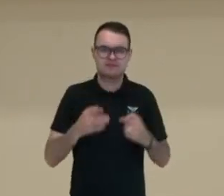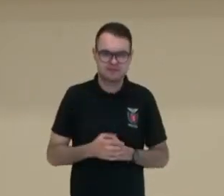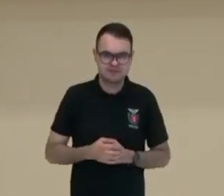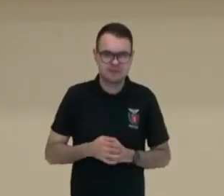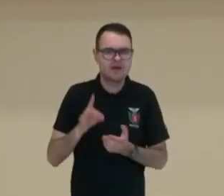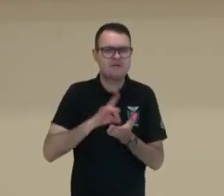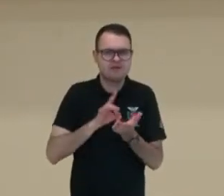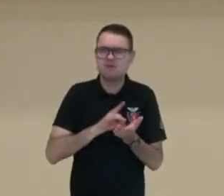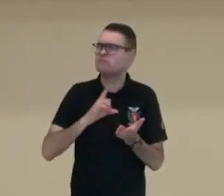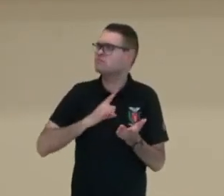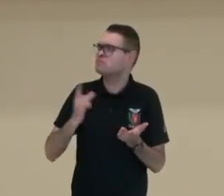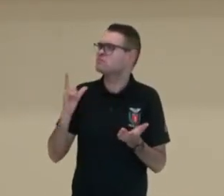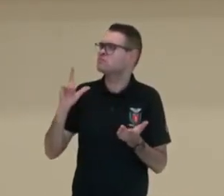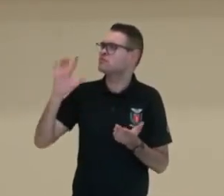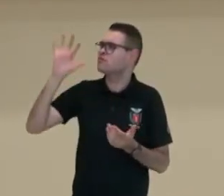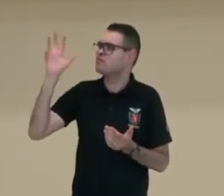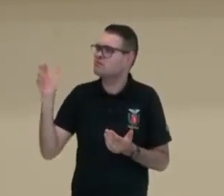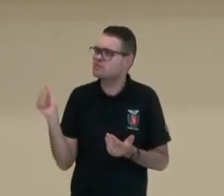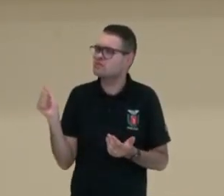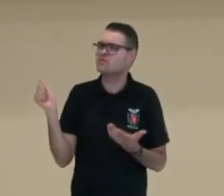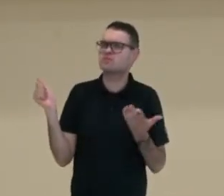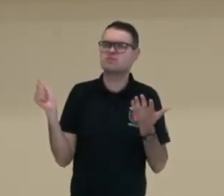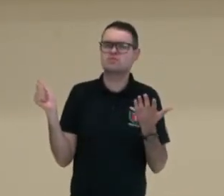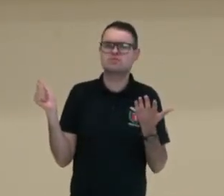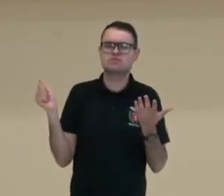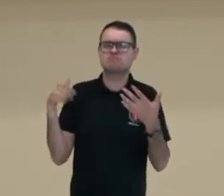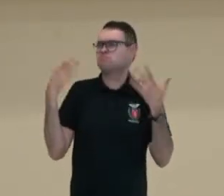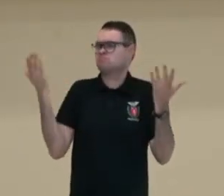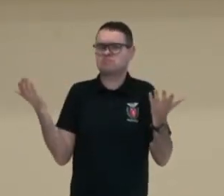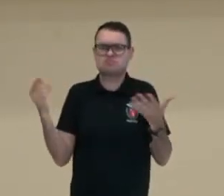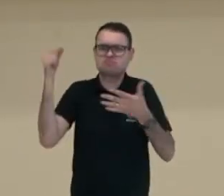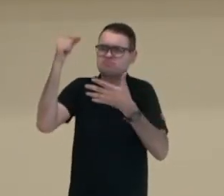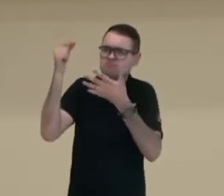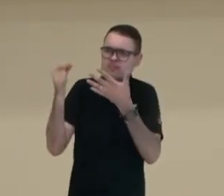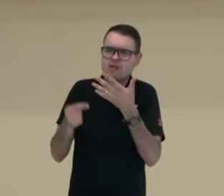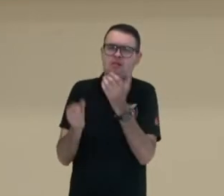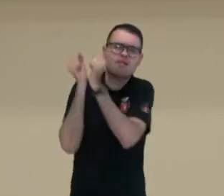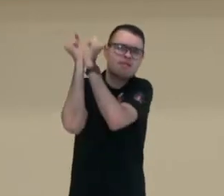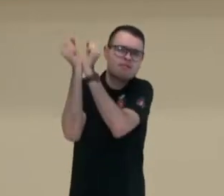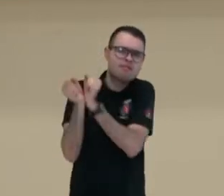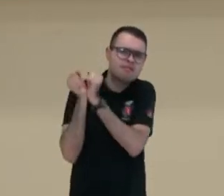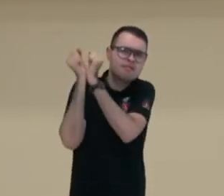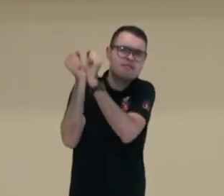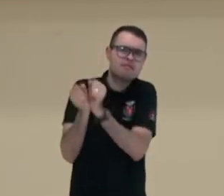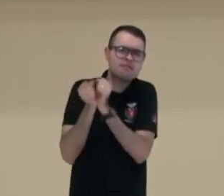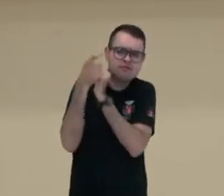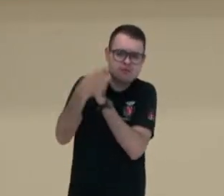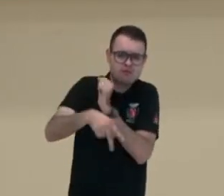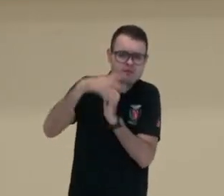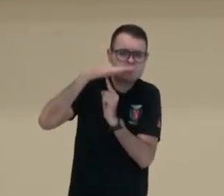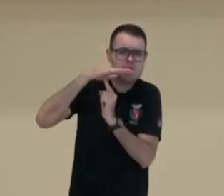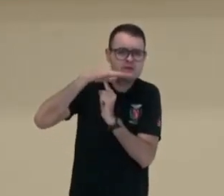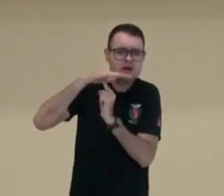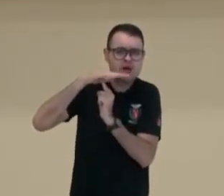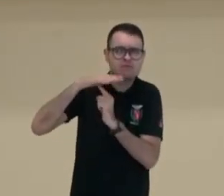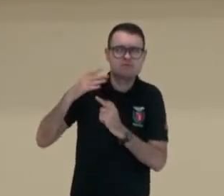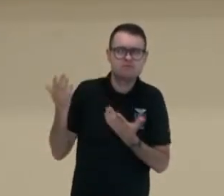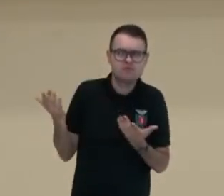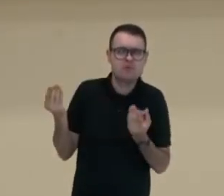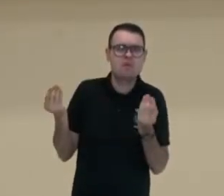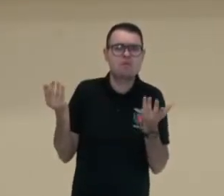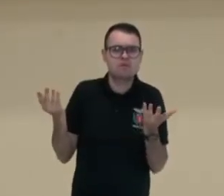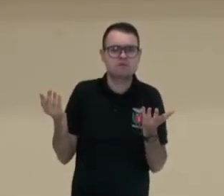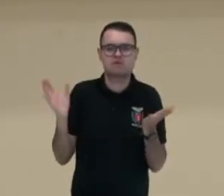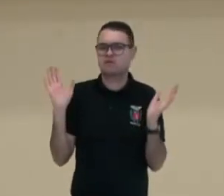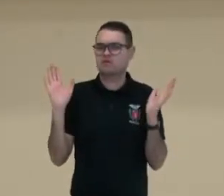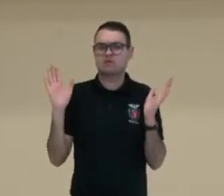teve africanos, né? Enfim, povos escravizados no Paraná. Gente, isso daí é um mito,